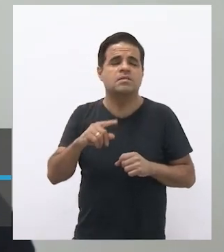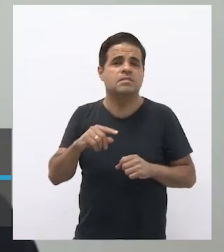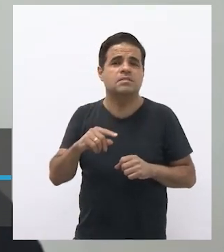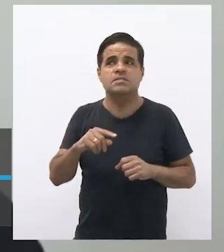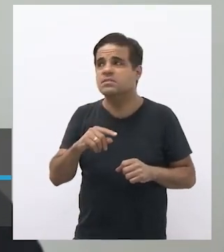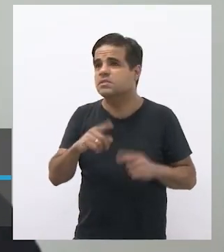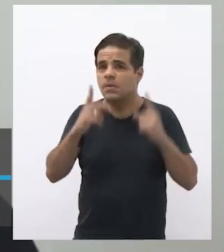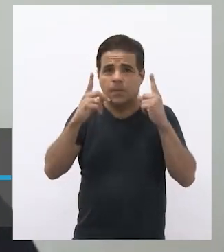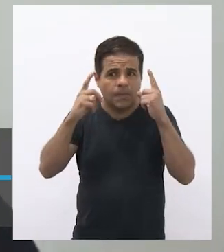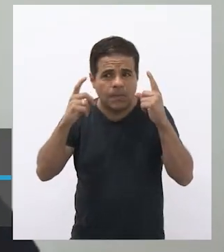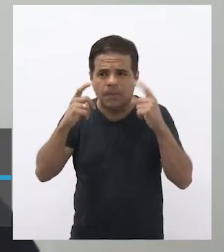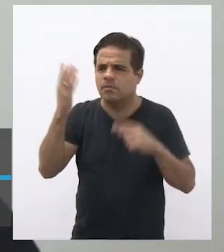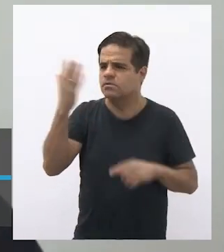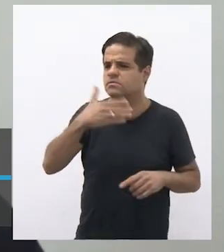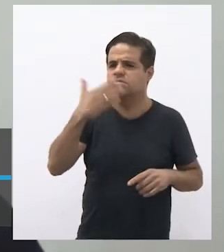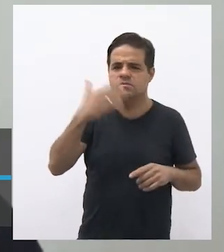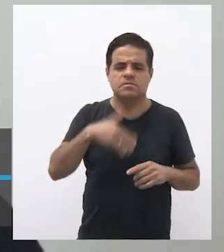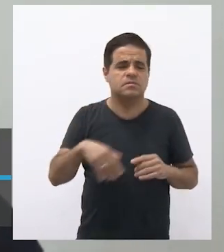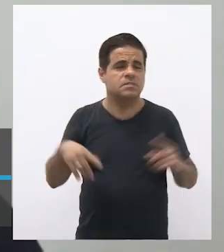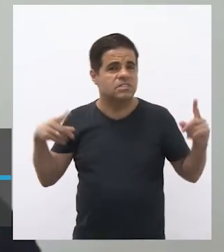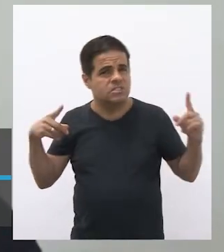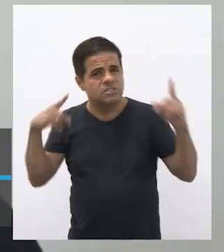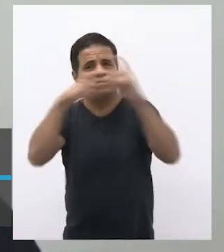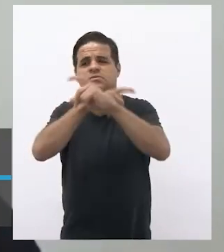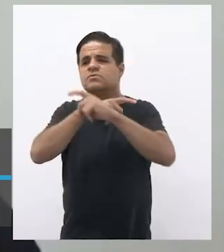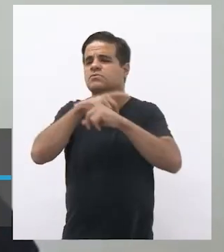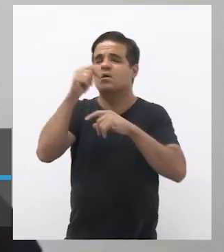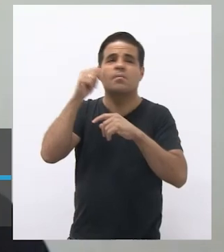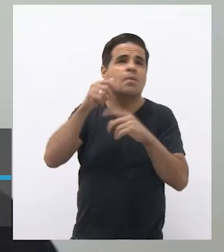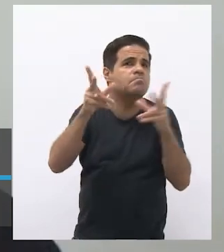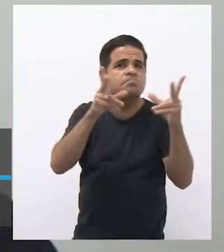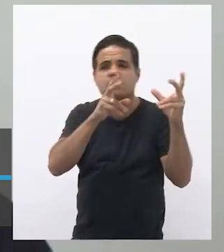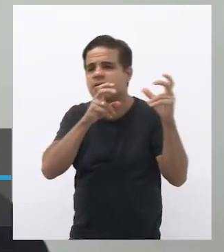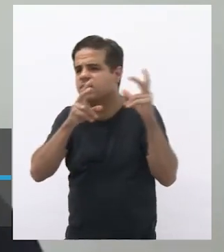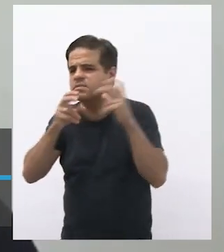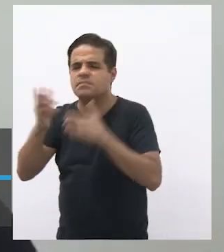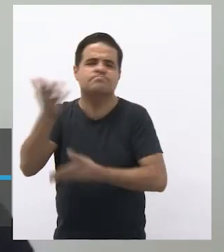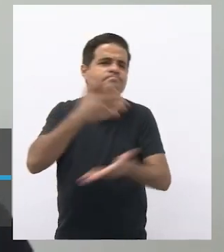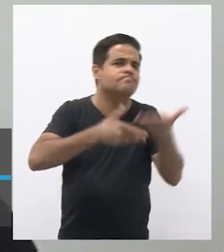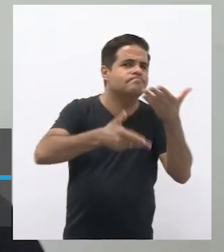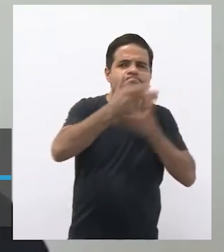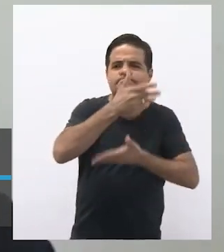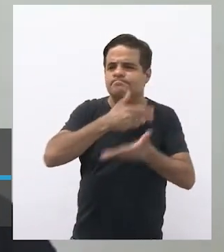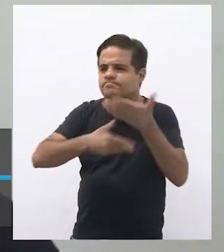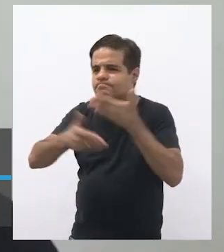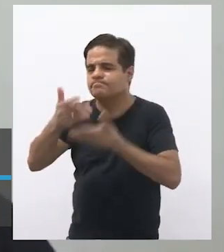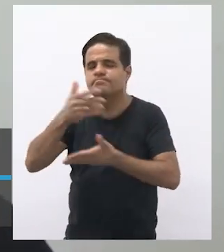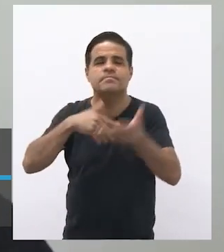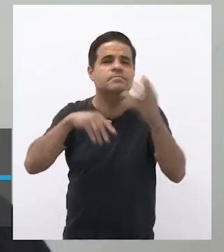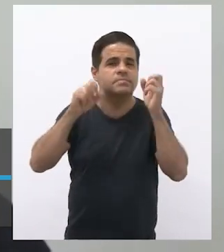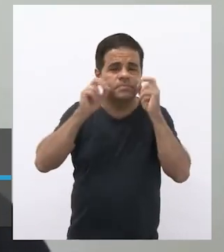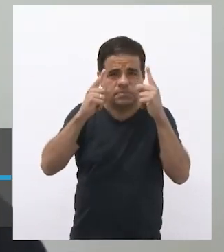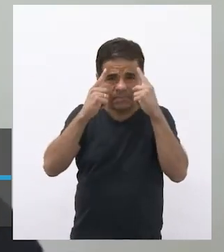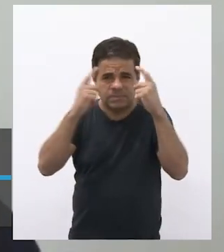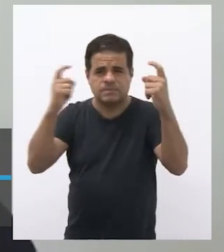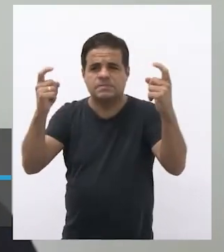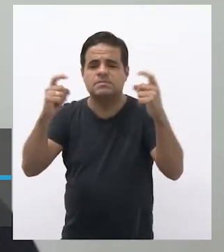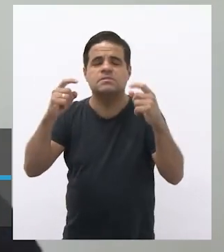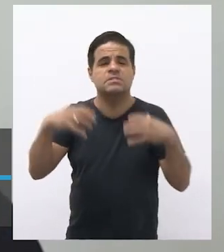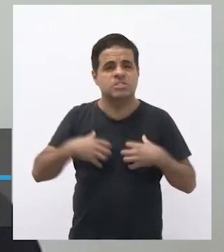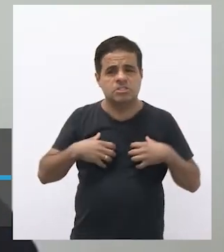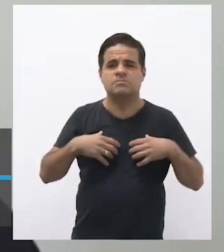violência, acabam exigindo desafios especiais, né, para que a gente consiga aí romper